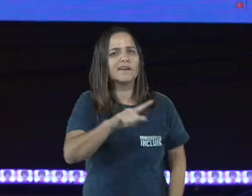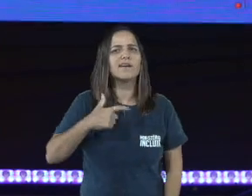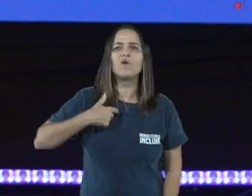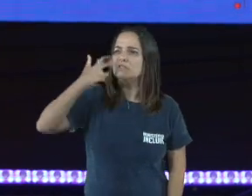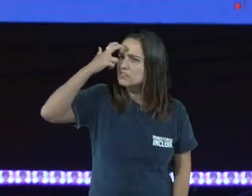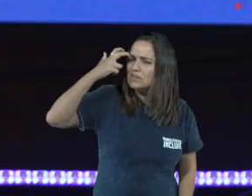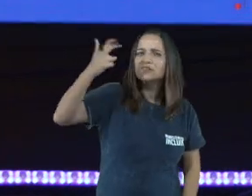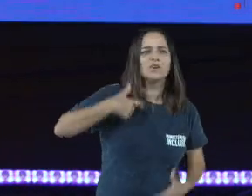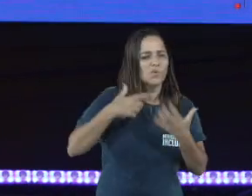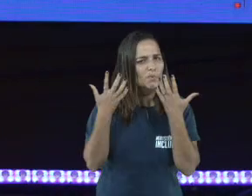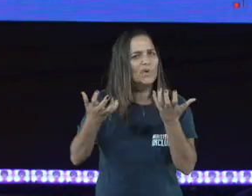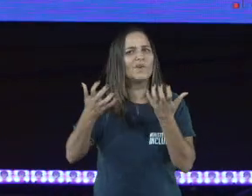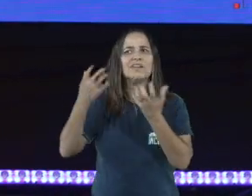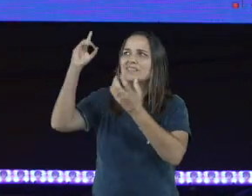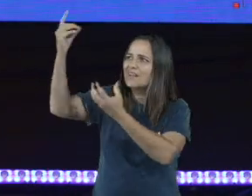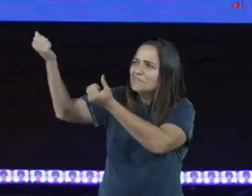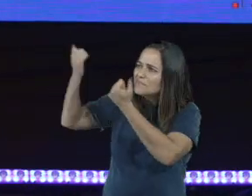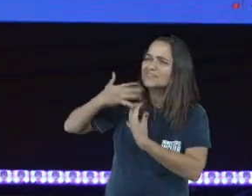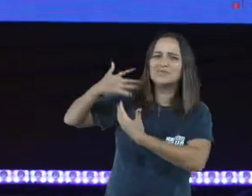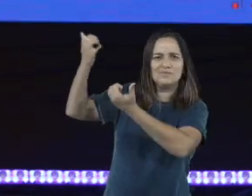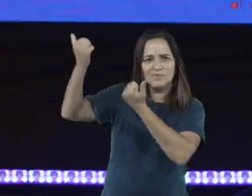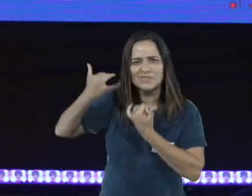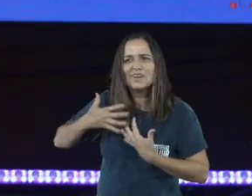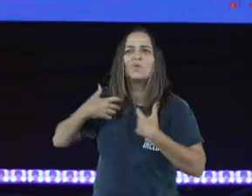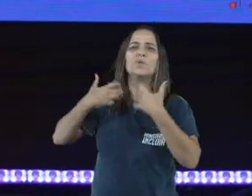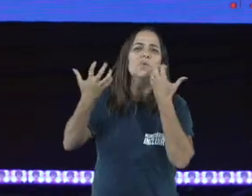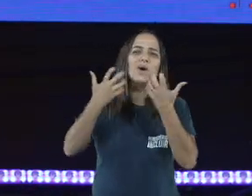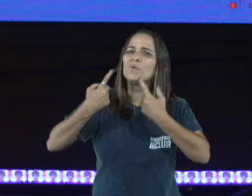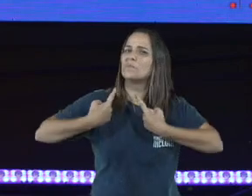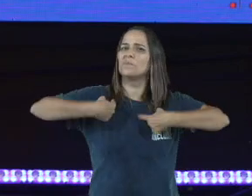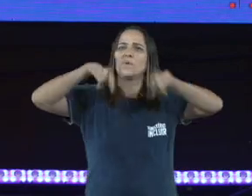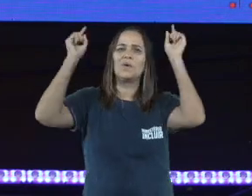e haja sobre mim não é que a pessoa me leva além